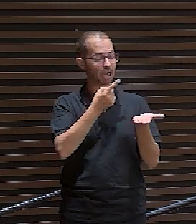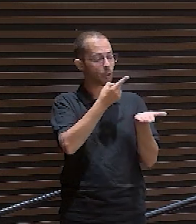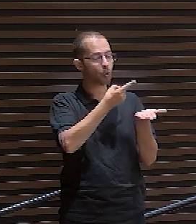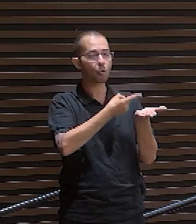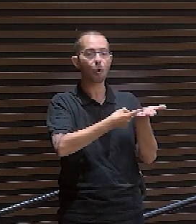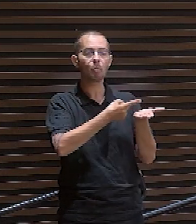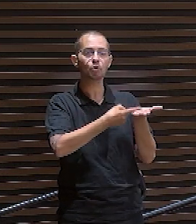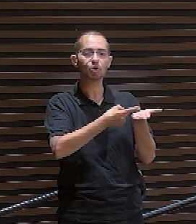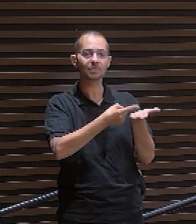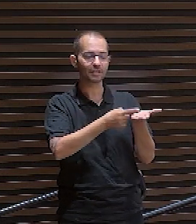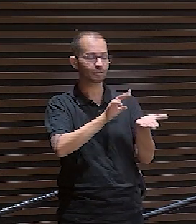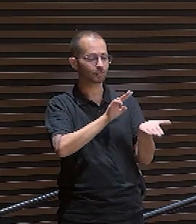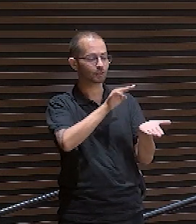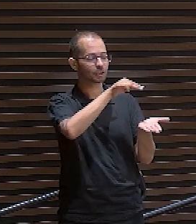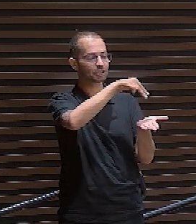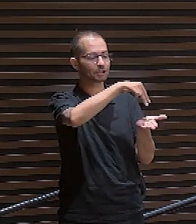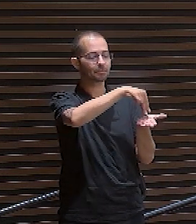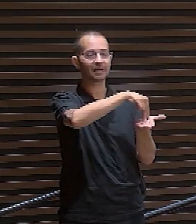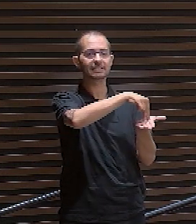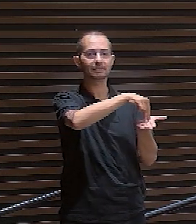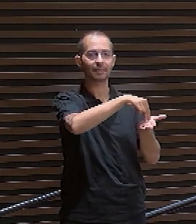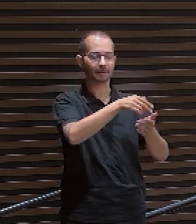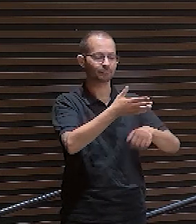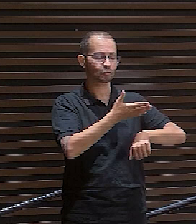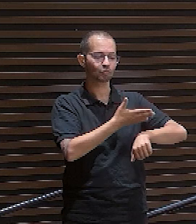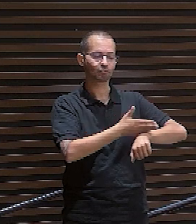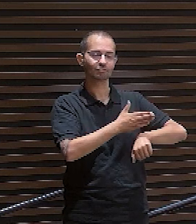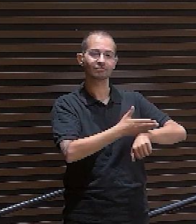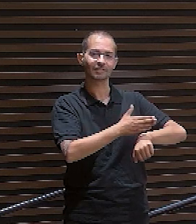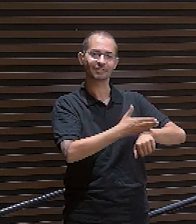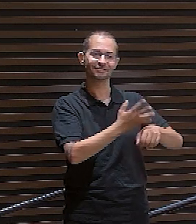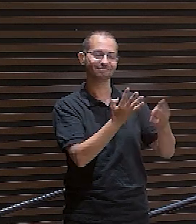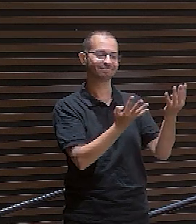a participar do ensaio do coral da igreja.